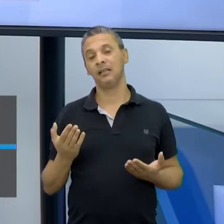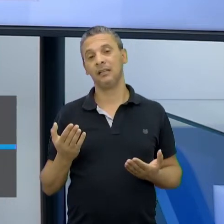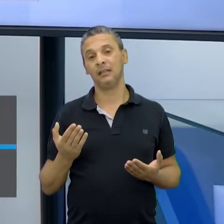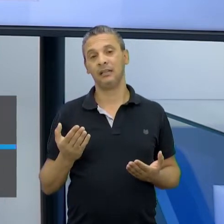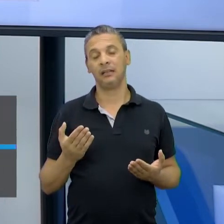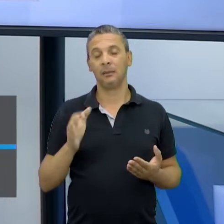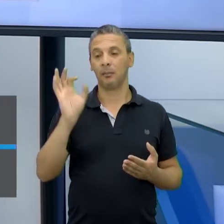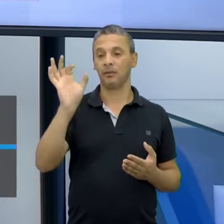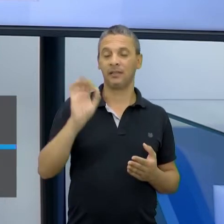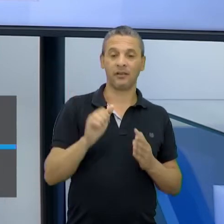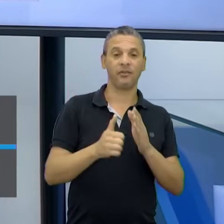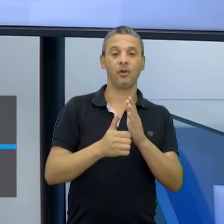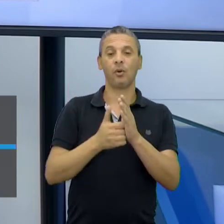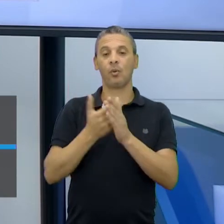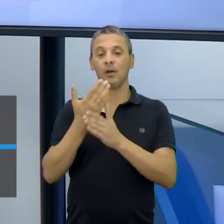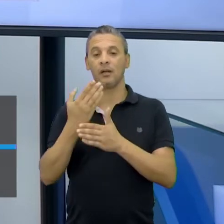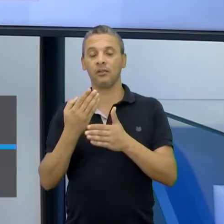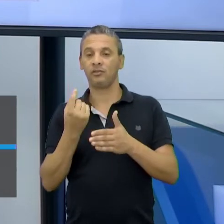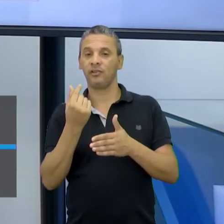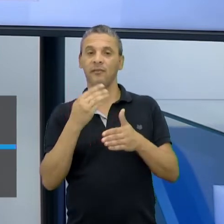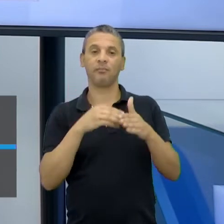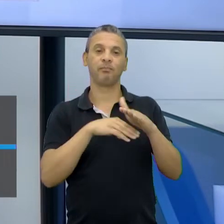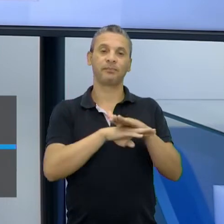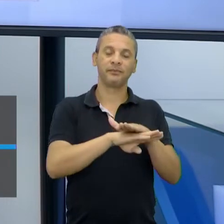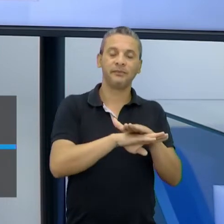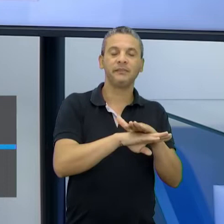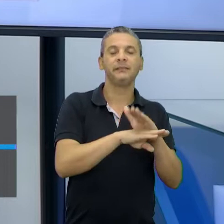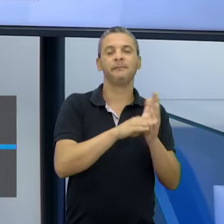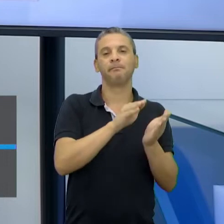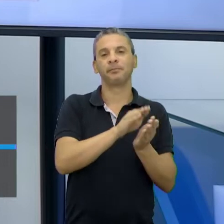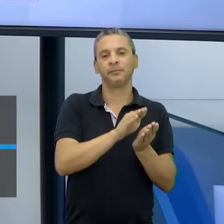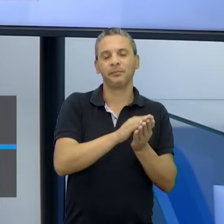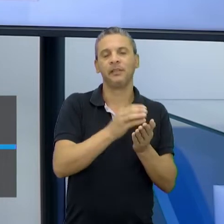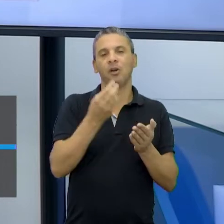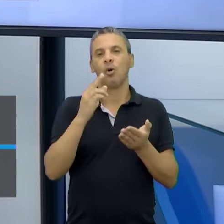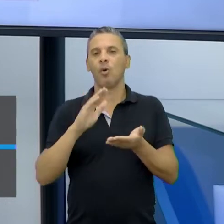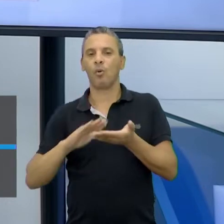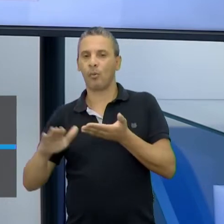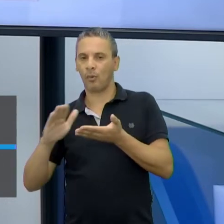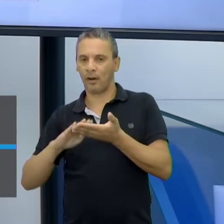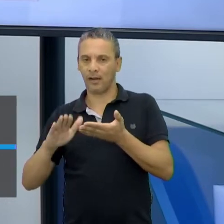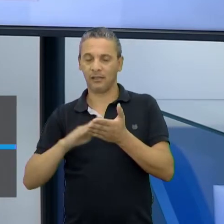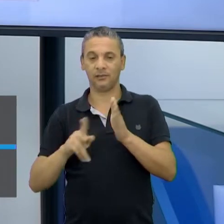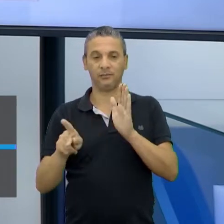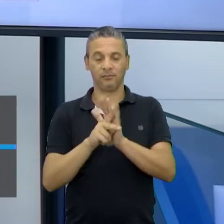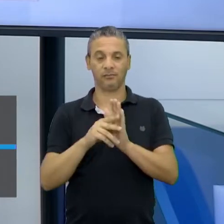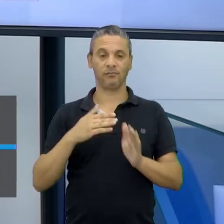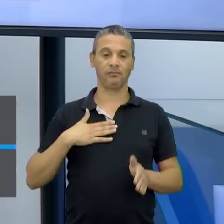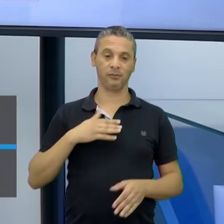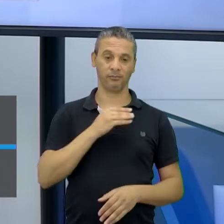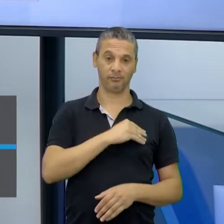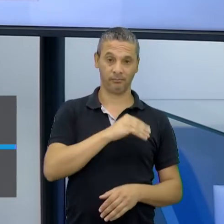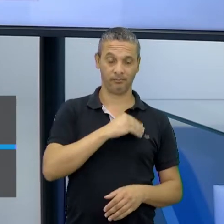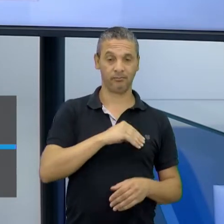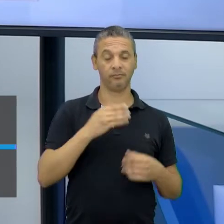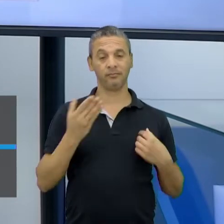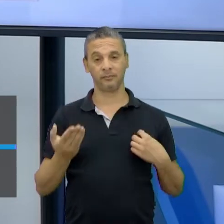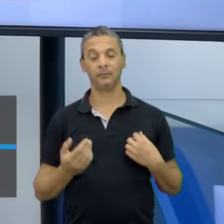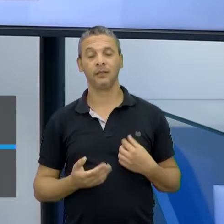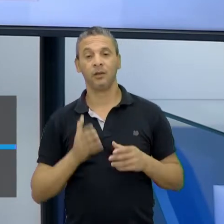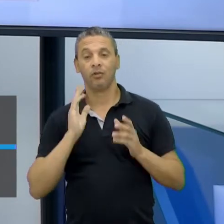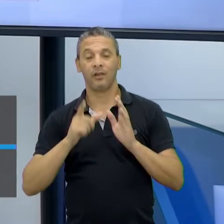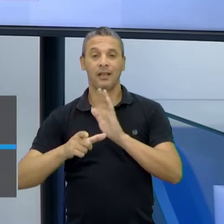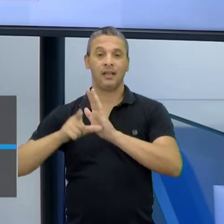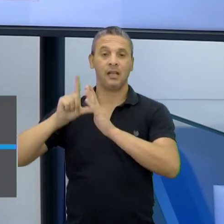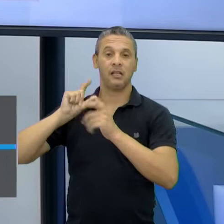quantos por cento, né, eu poderia guardar, eu poderia gastar do que eu ganho, né, o valor fictício. Aí a gente já fez nas